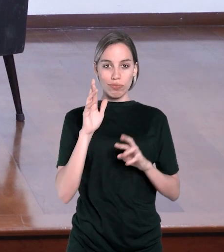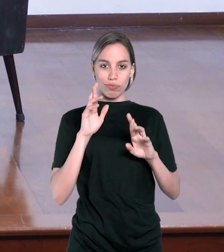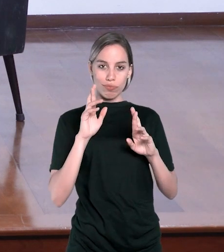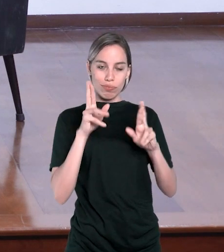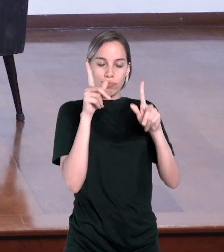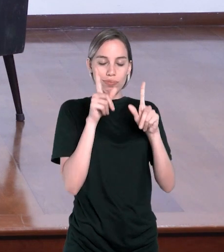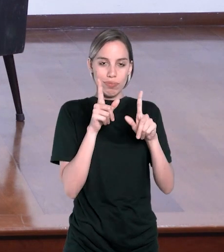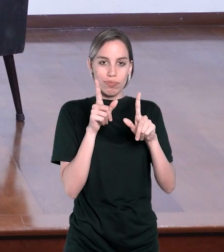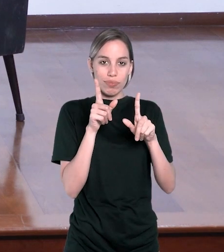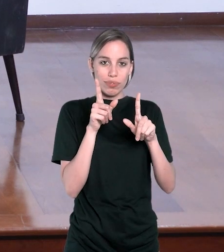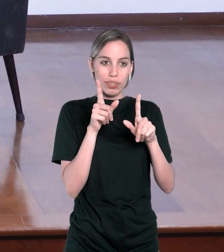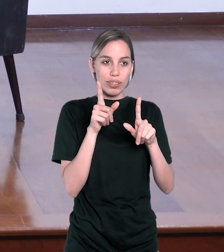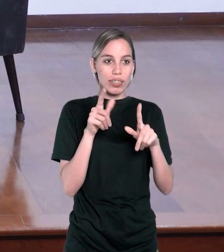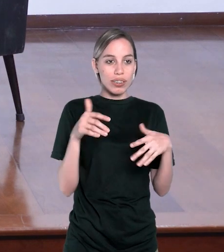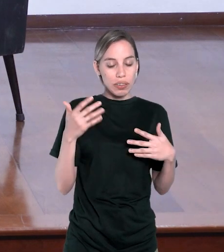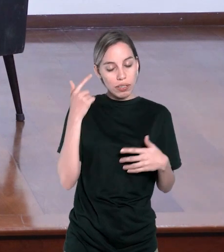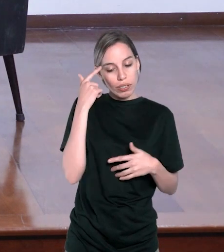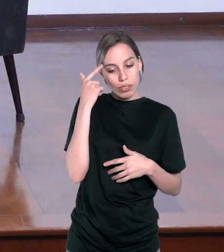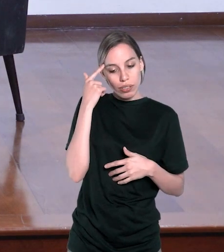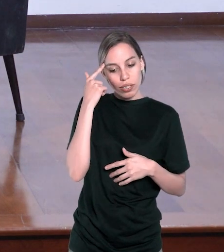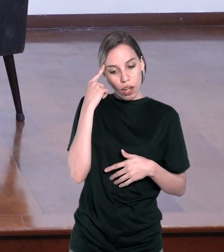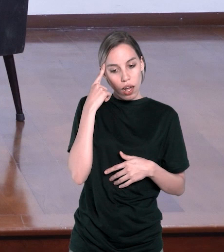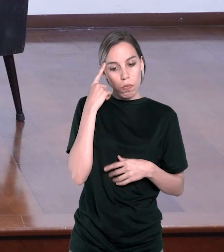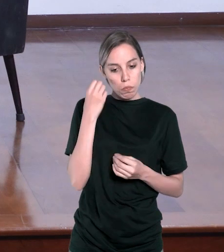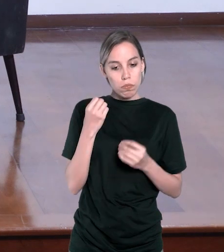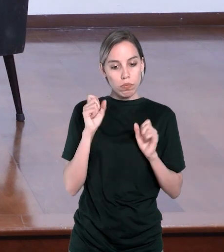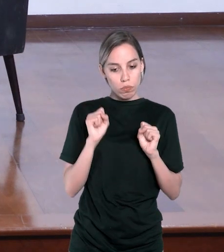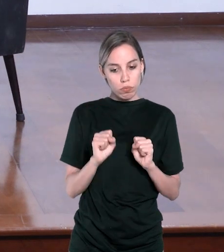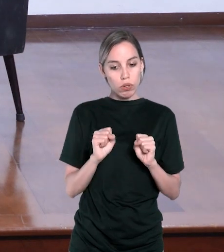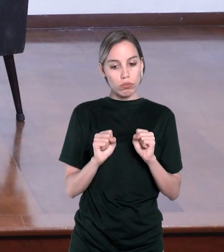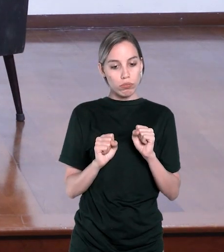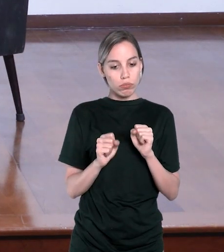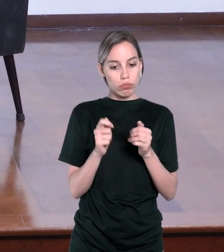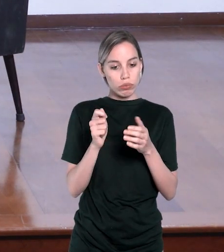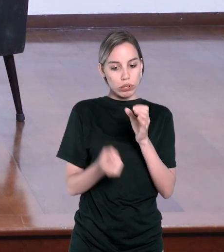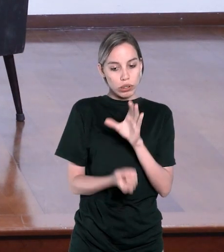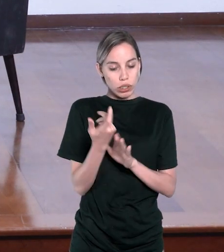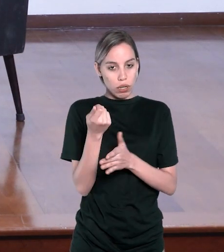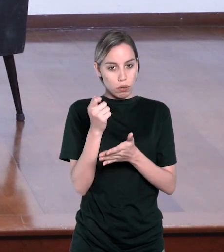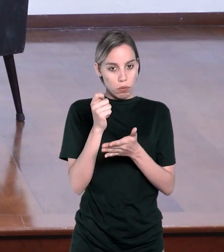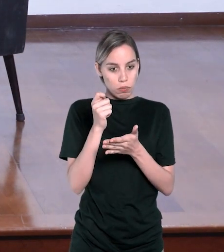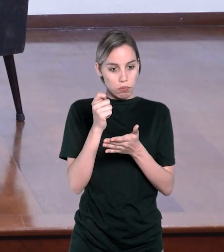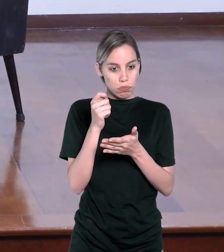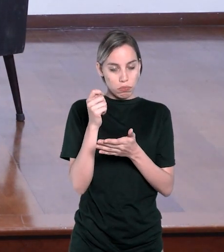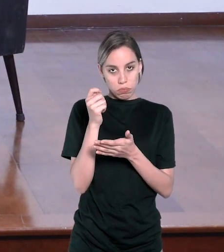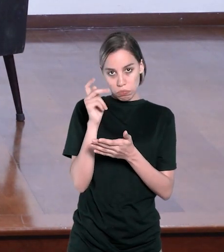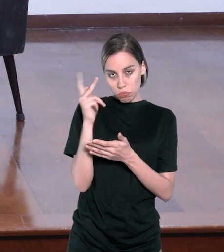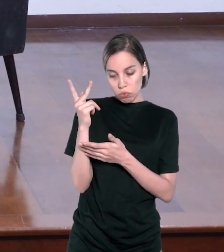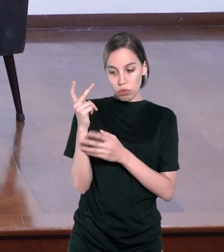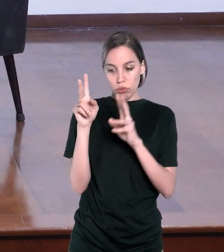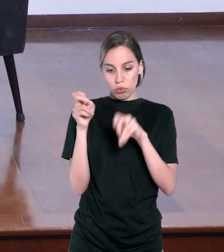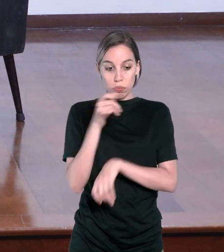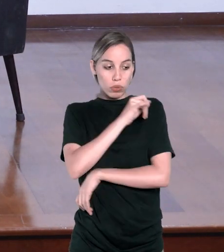Invisível, de Eurídice Gusmão. Eu queria contar essa história baseada nesse Rio de Janeiro, uma história baseada nas mulheres